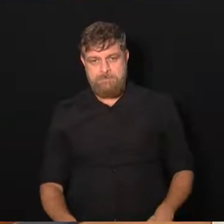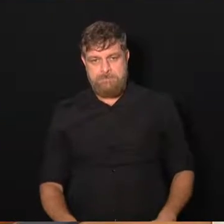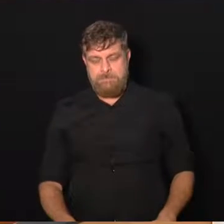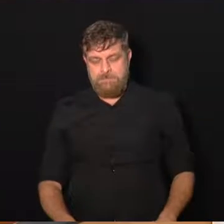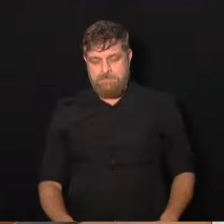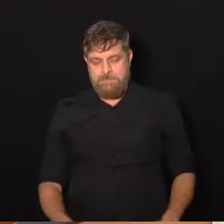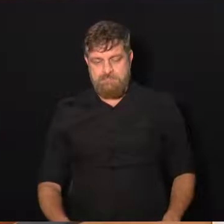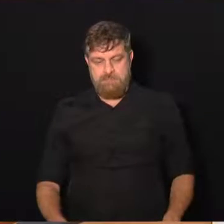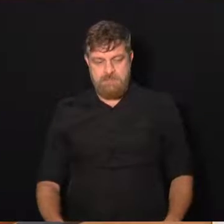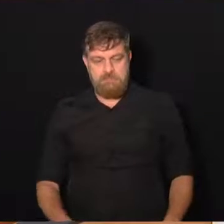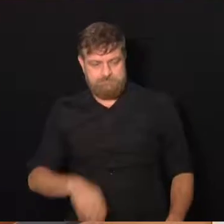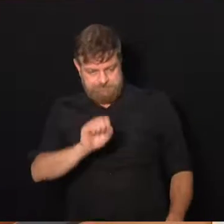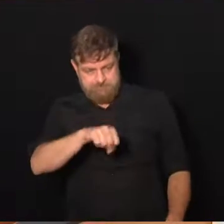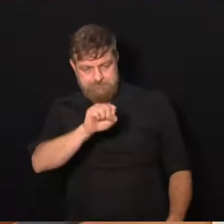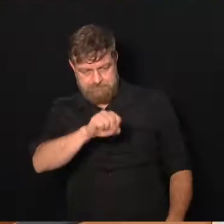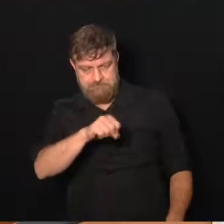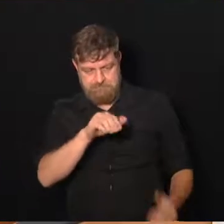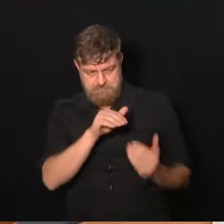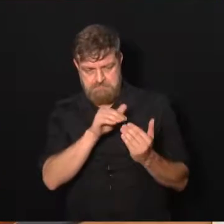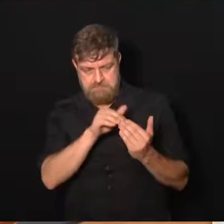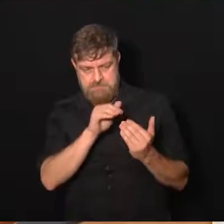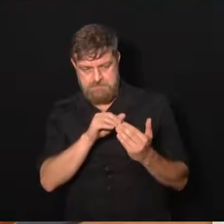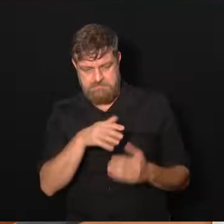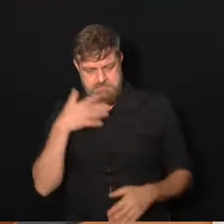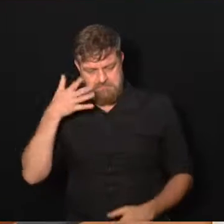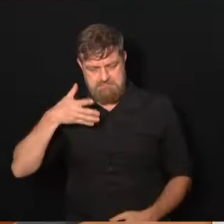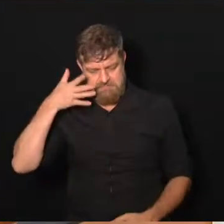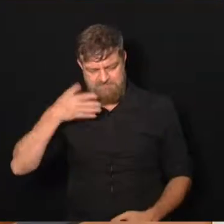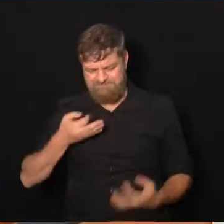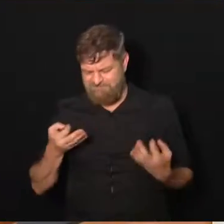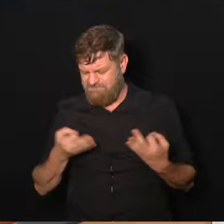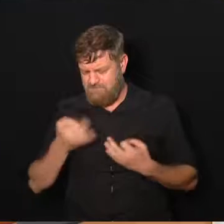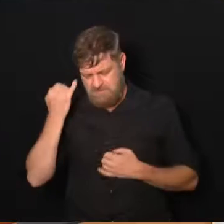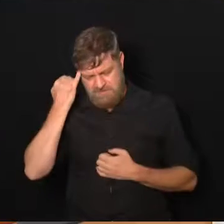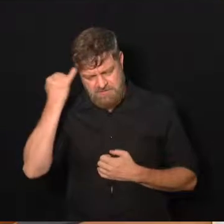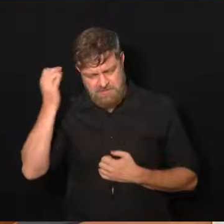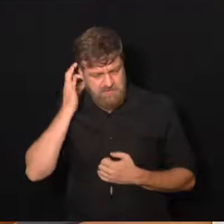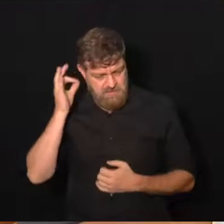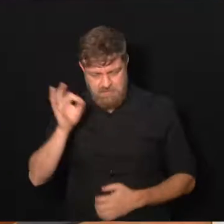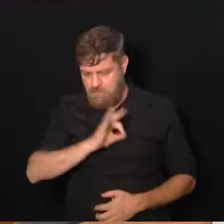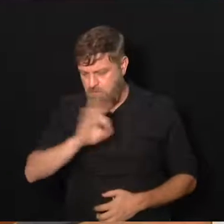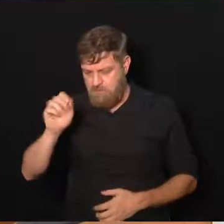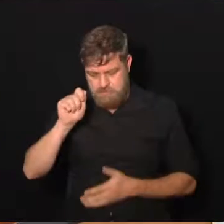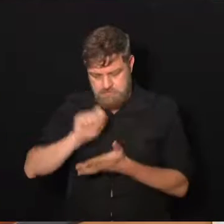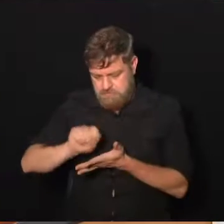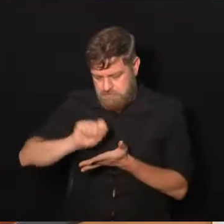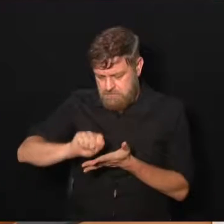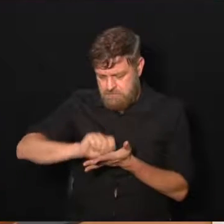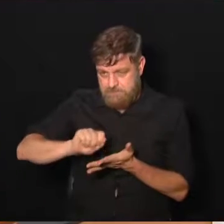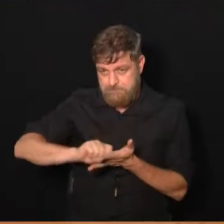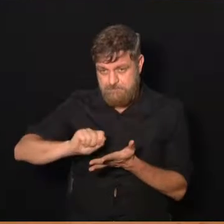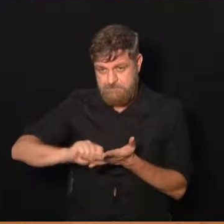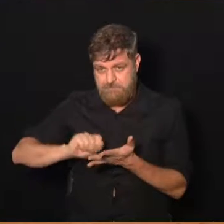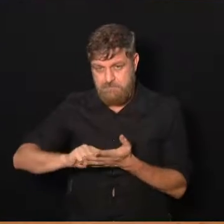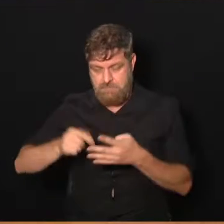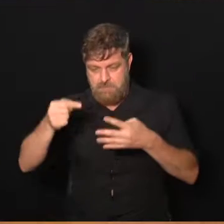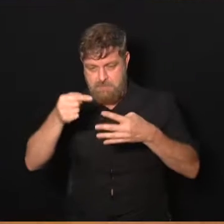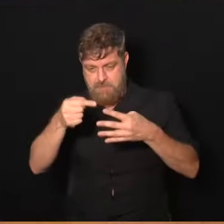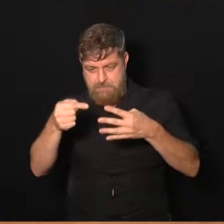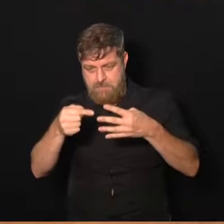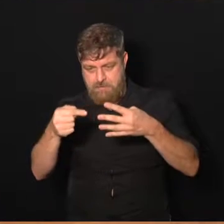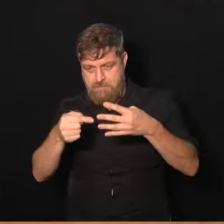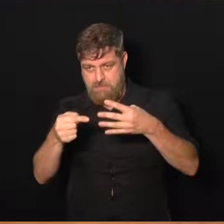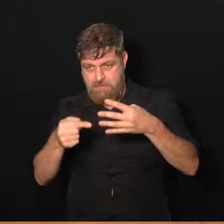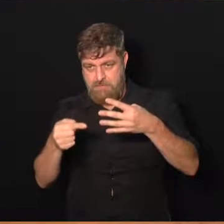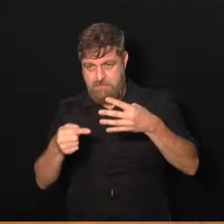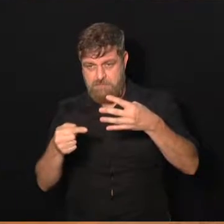Ok, muito boa a sua fala, excelente ideia. Eu estou aqui anotando os tópicos principais do